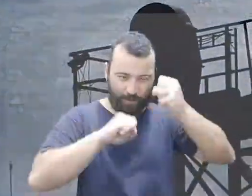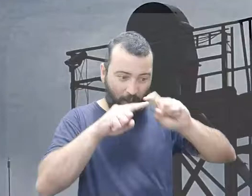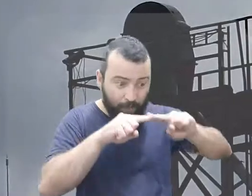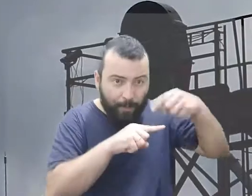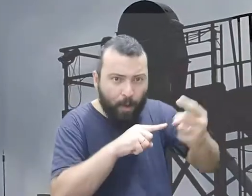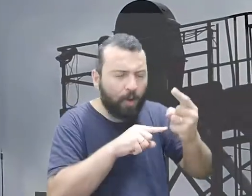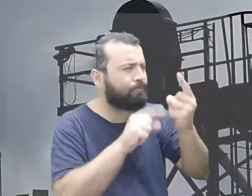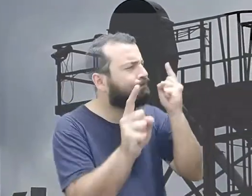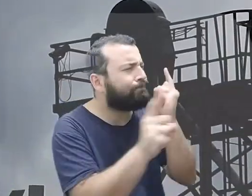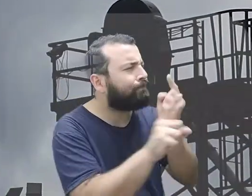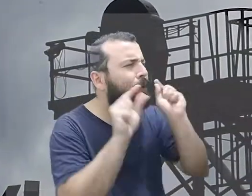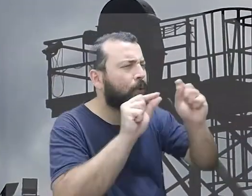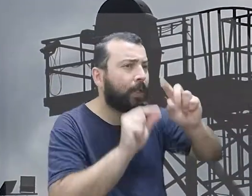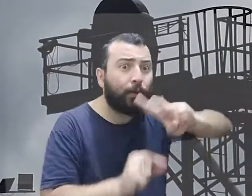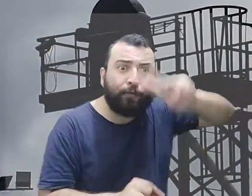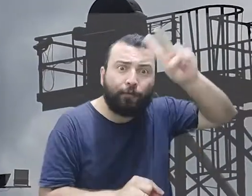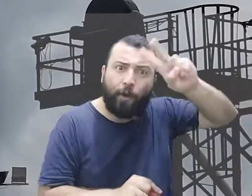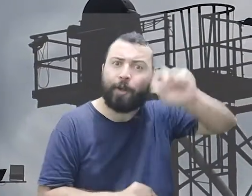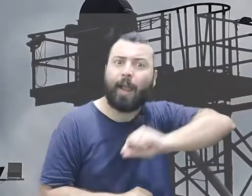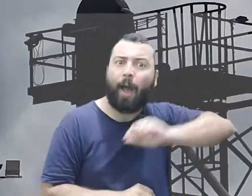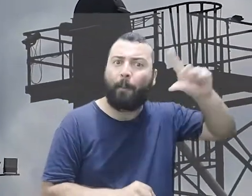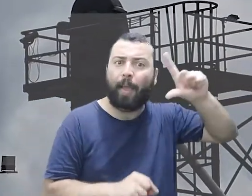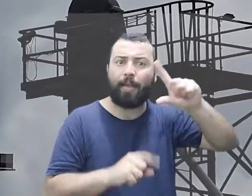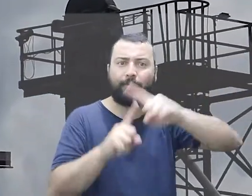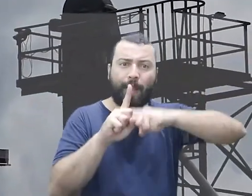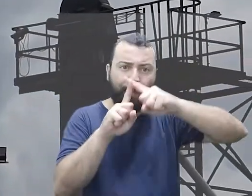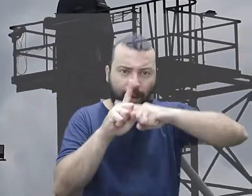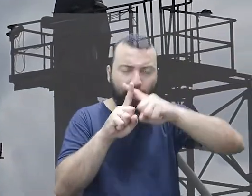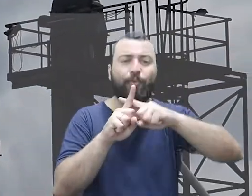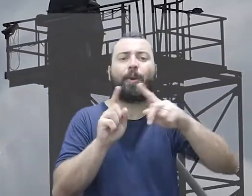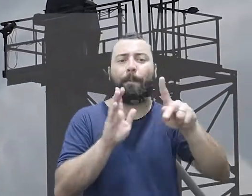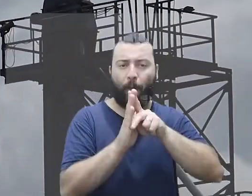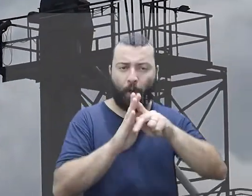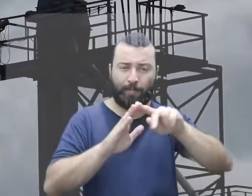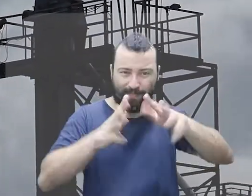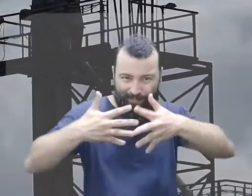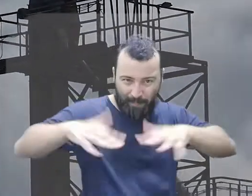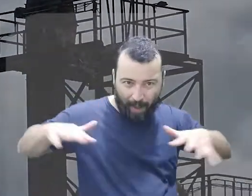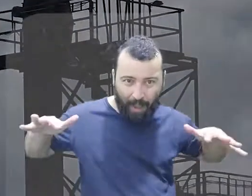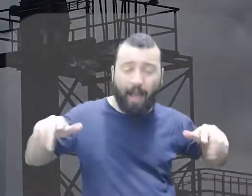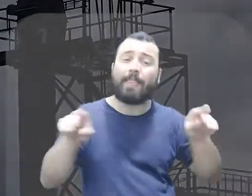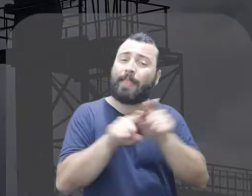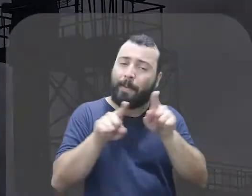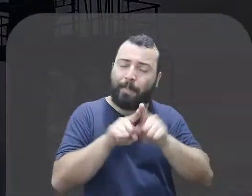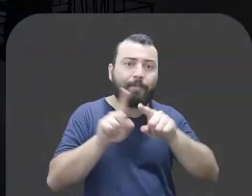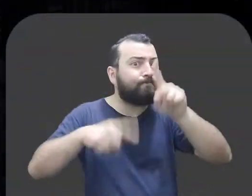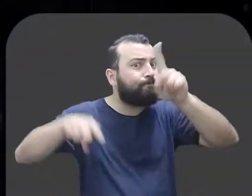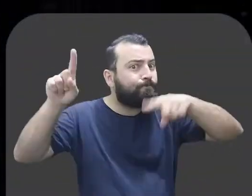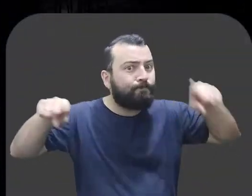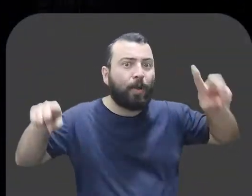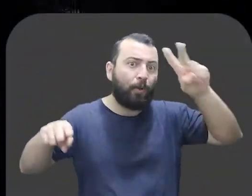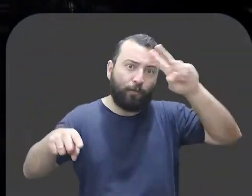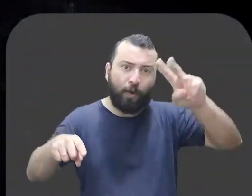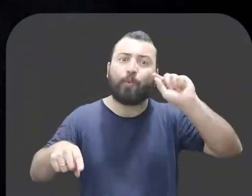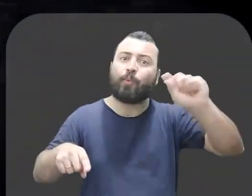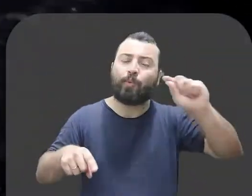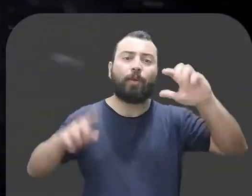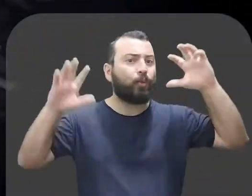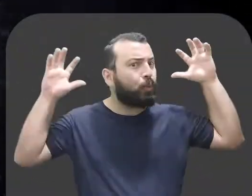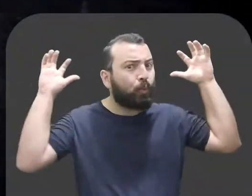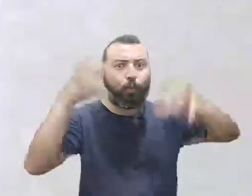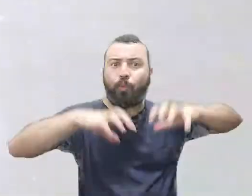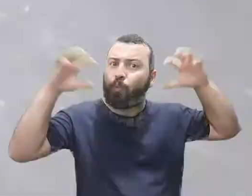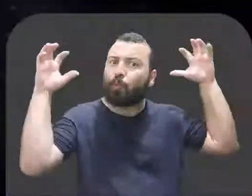Industrial, foi observado um elevado aumento nas temperaturas da superfície do mar e grandes variações na ocorrência